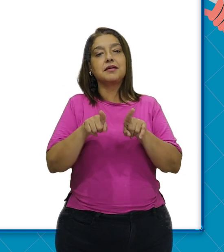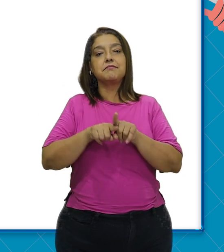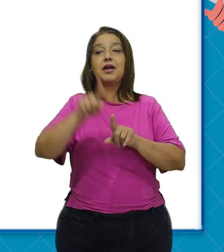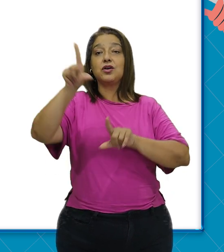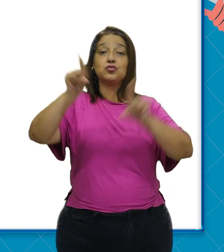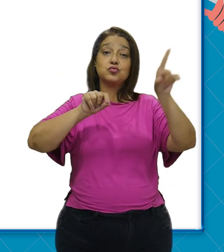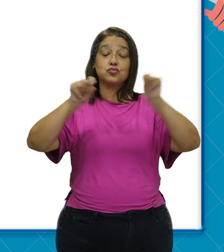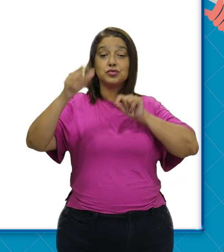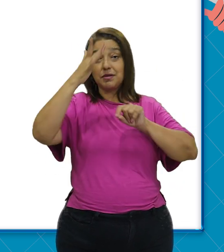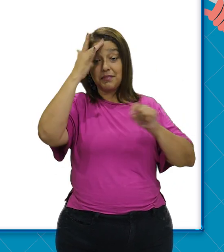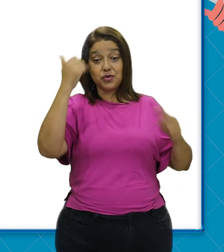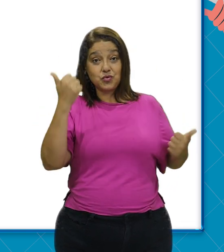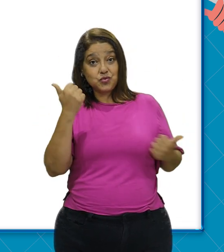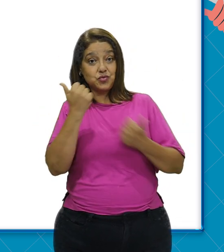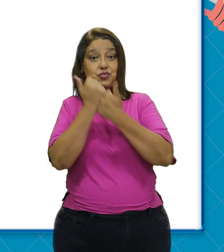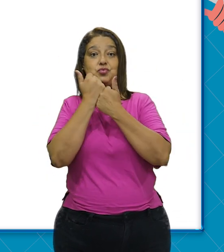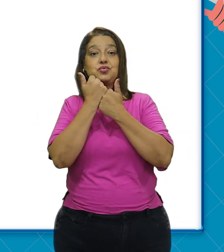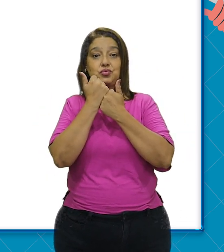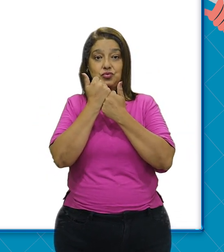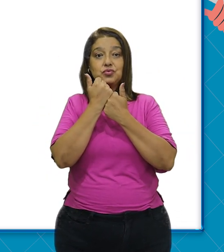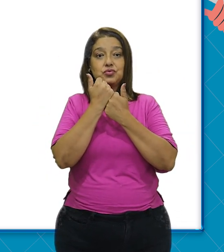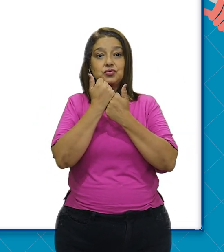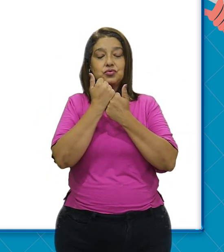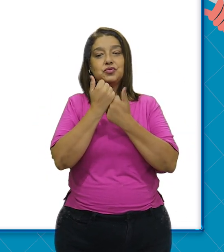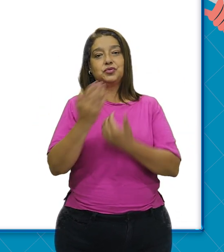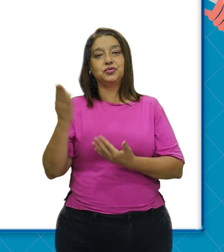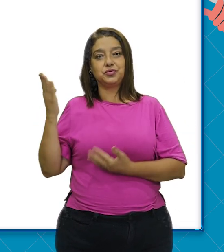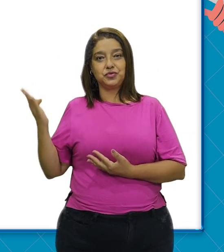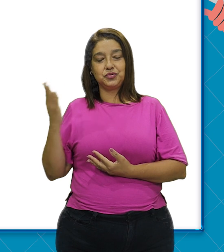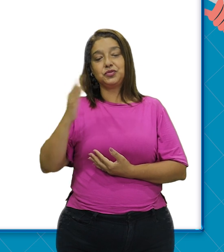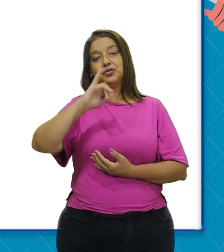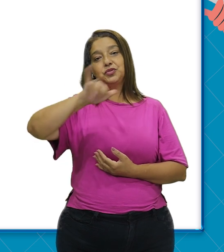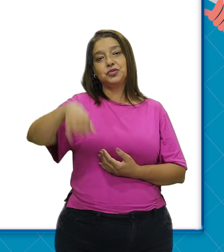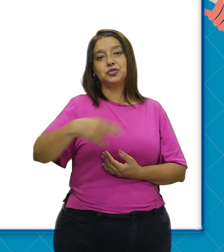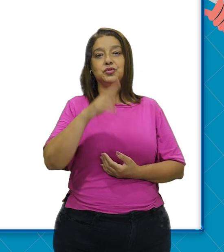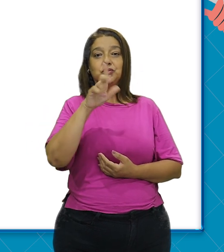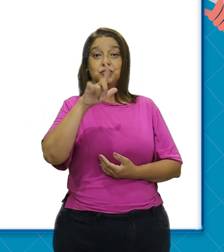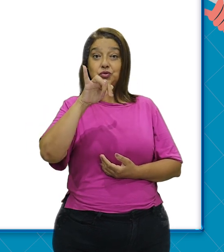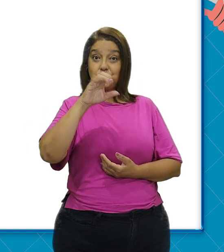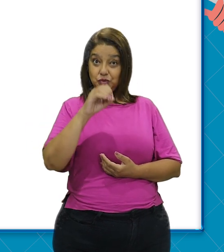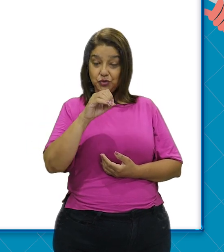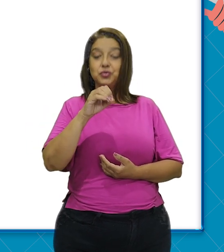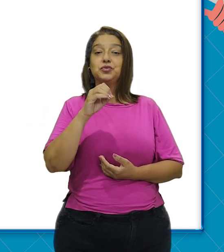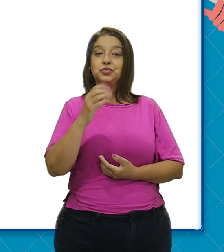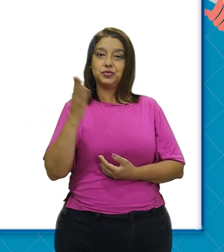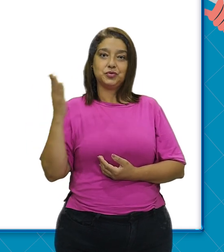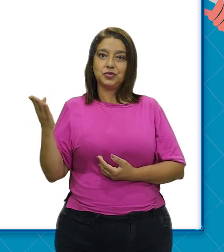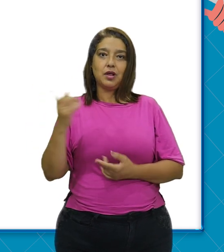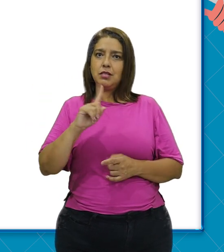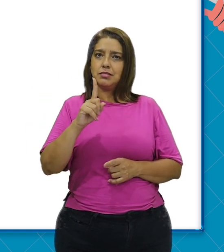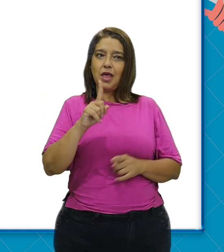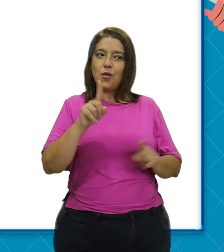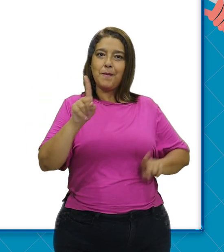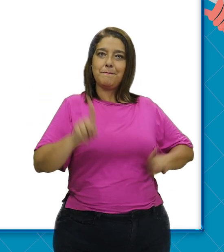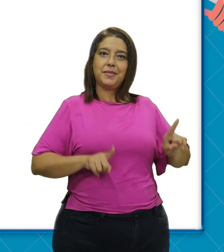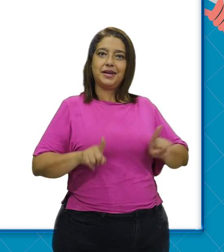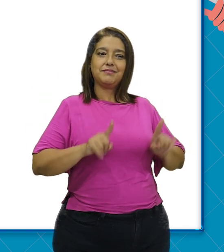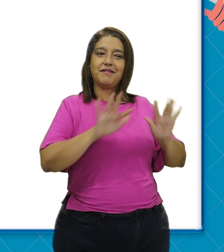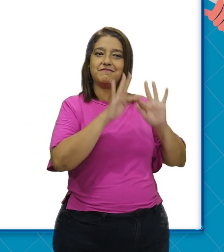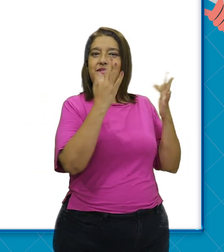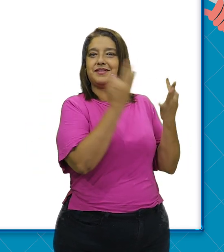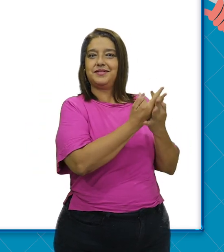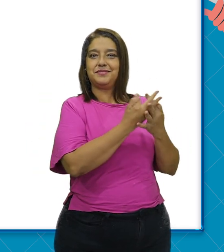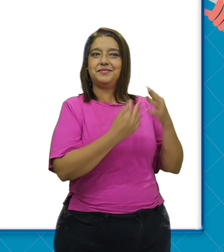seu sucessor outro paulista, o Júlio Prestes. Não, ele não é parente do Carlos Prestes. Desse